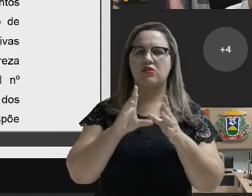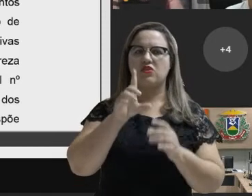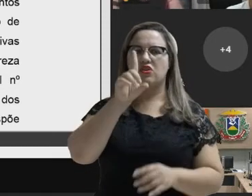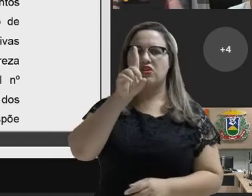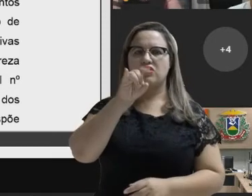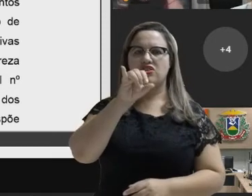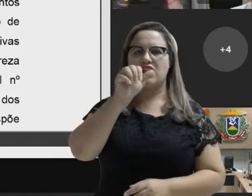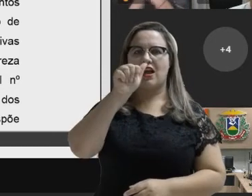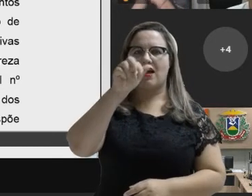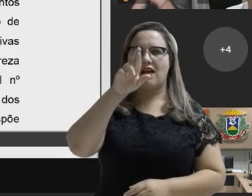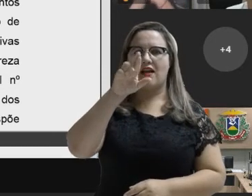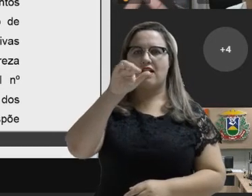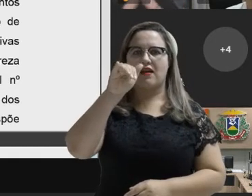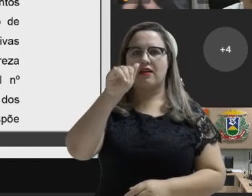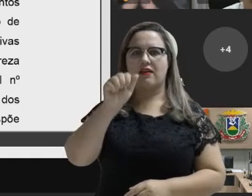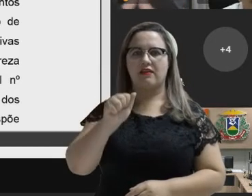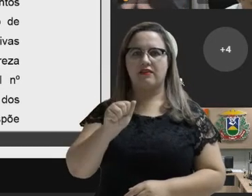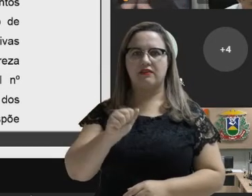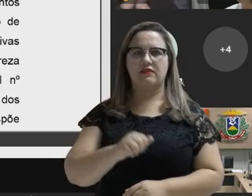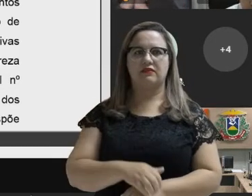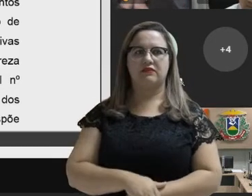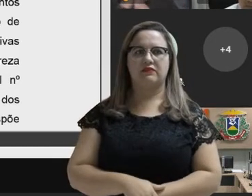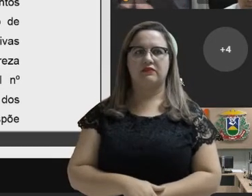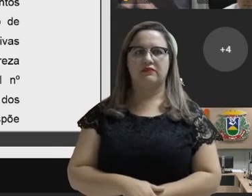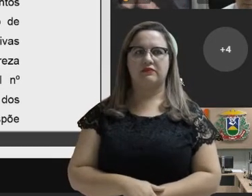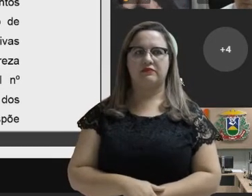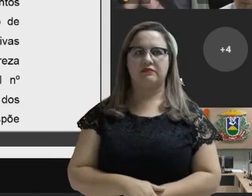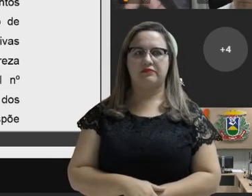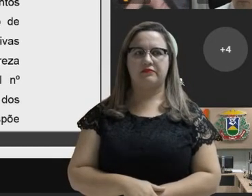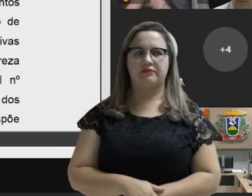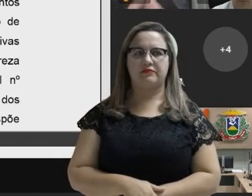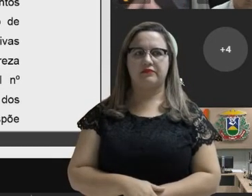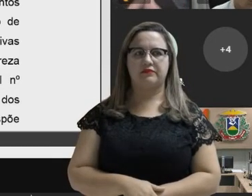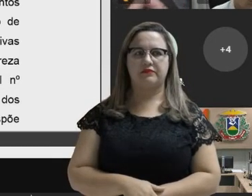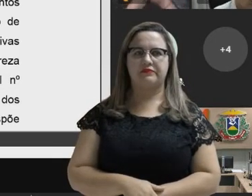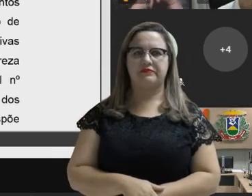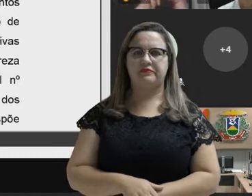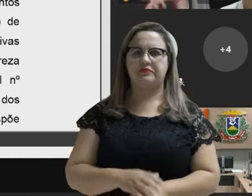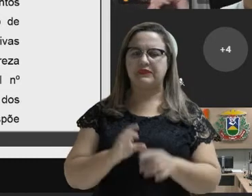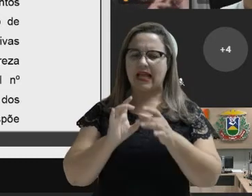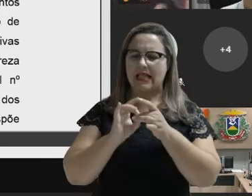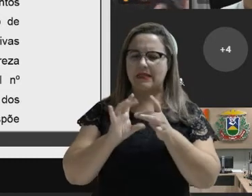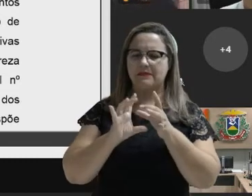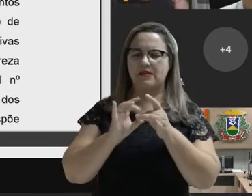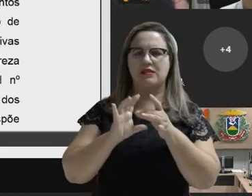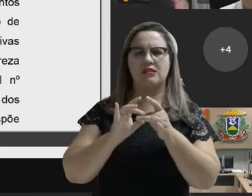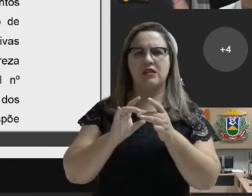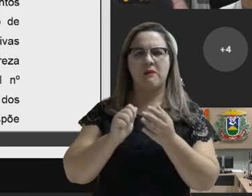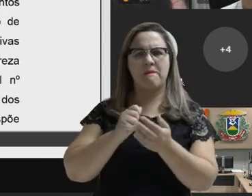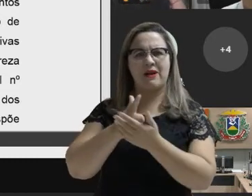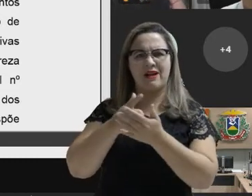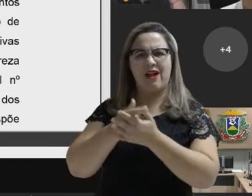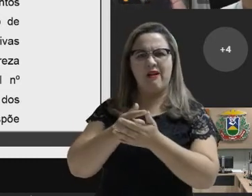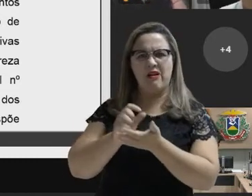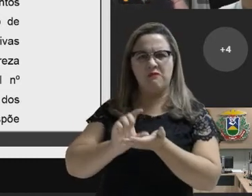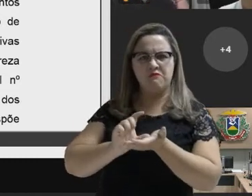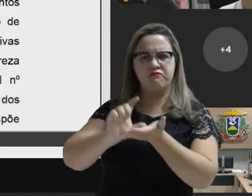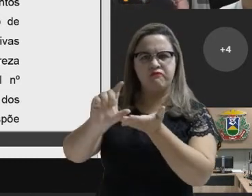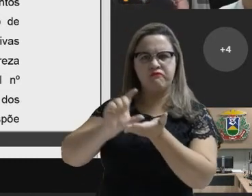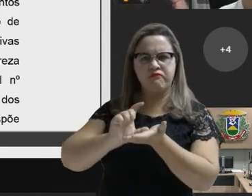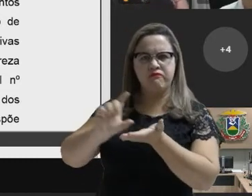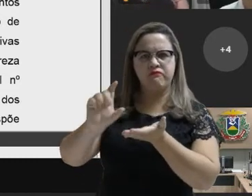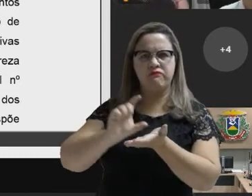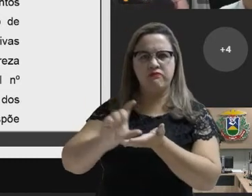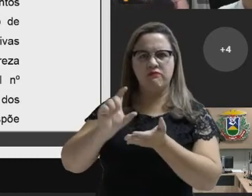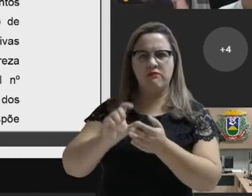Foi mandado pela Corregedoria para investigar a concessão de diários para servidores, pagamento de verba indenizatória a vereadores,